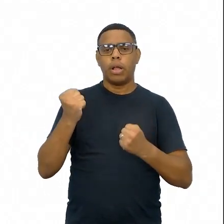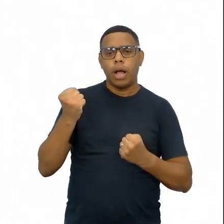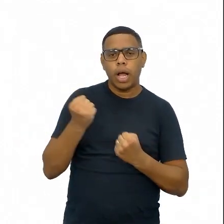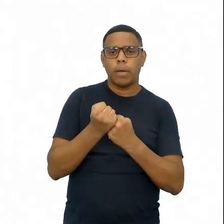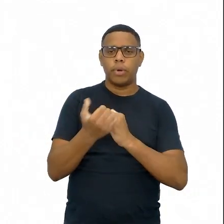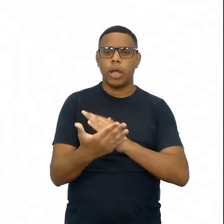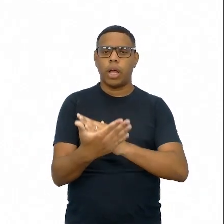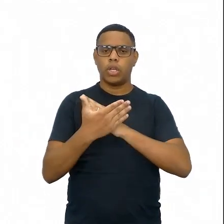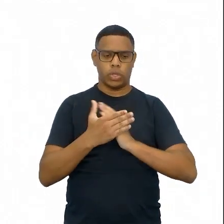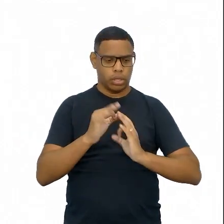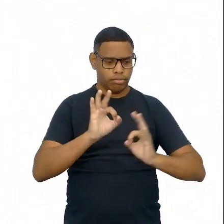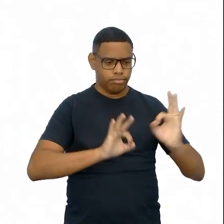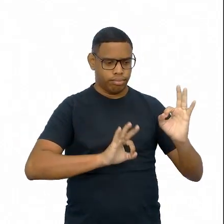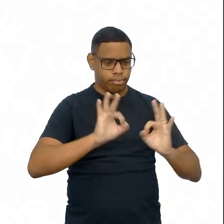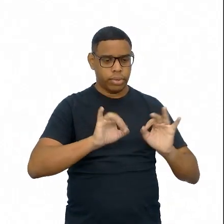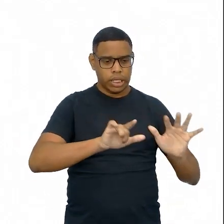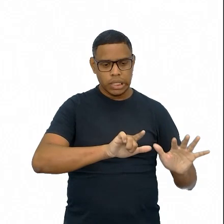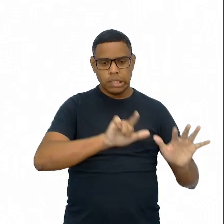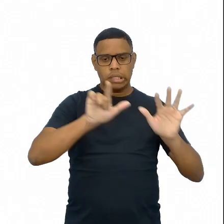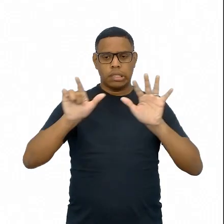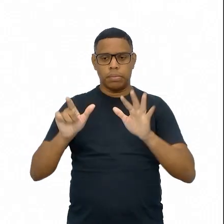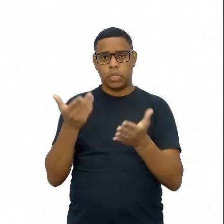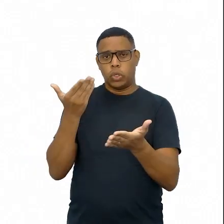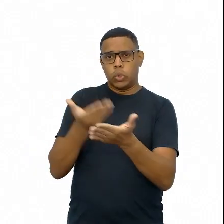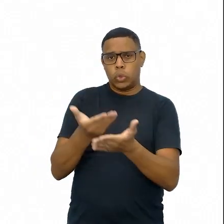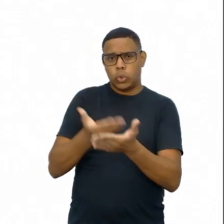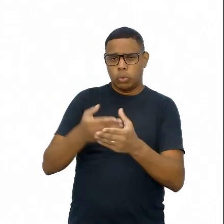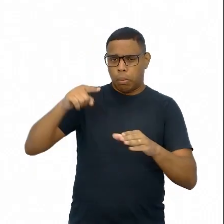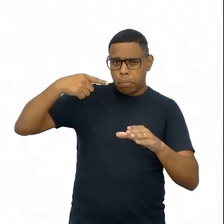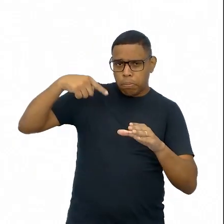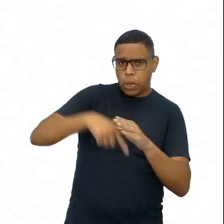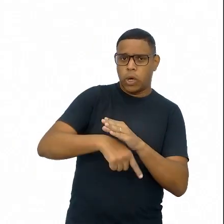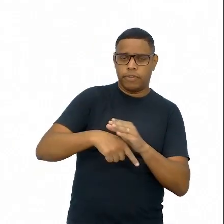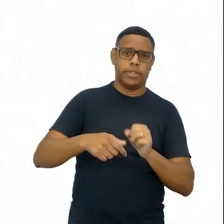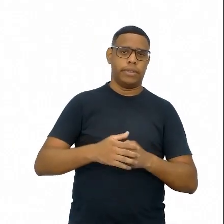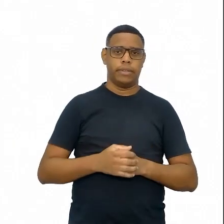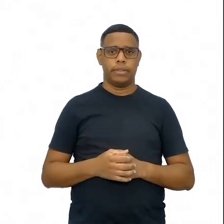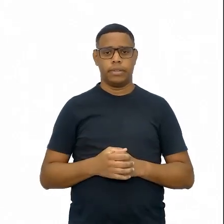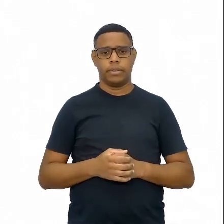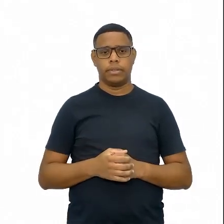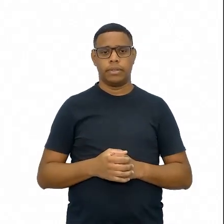na organização dessa semana de estudos intensivos.